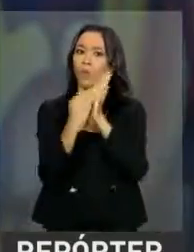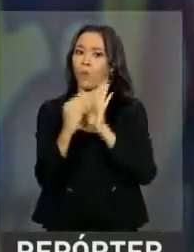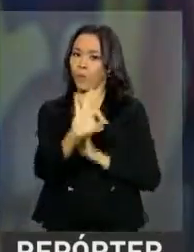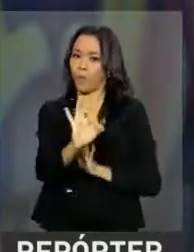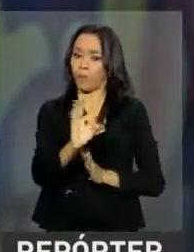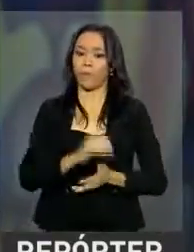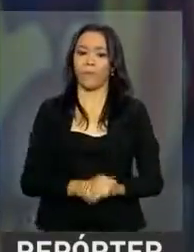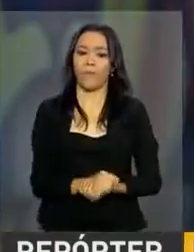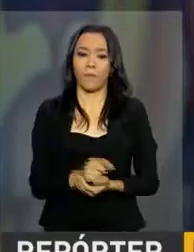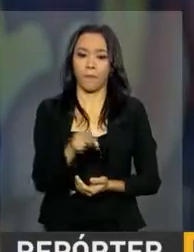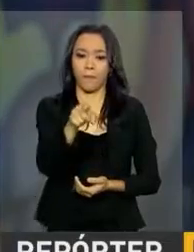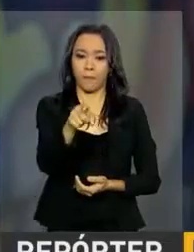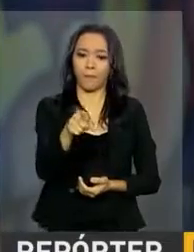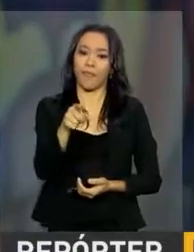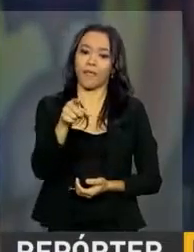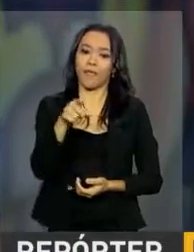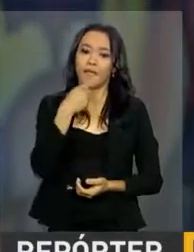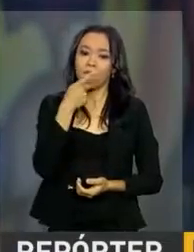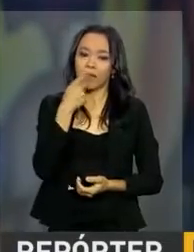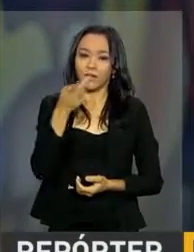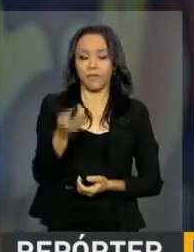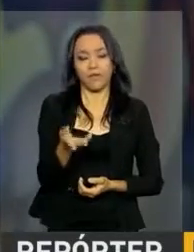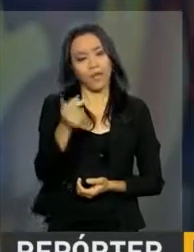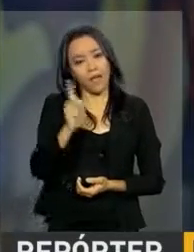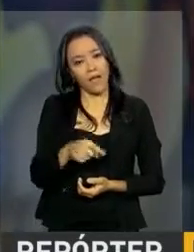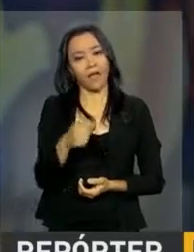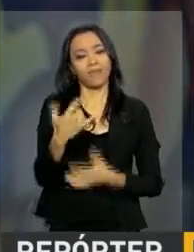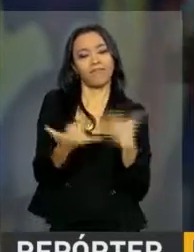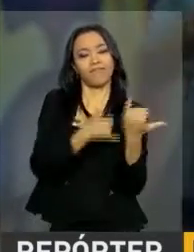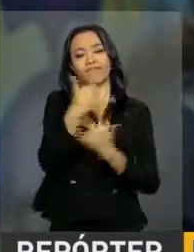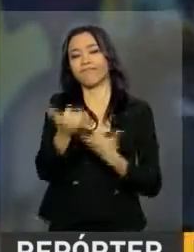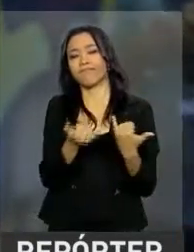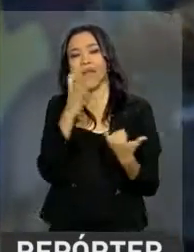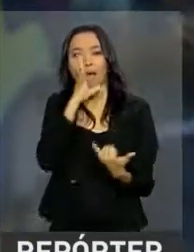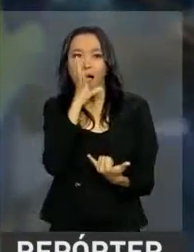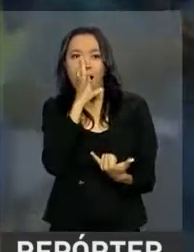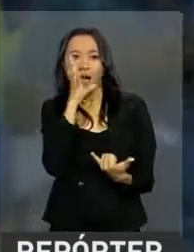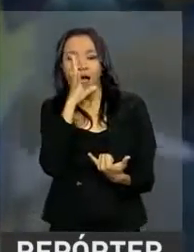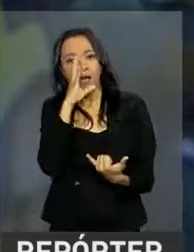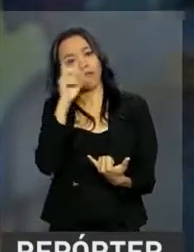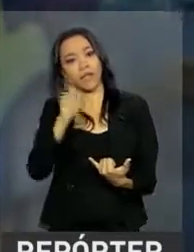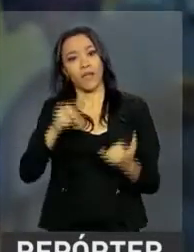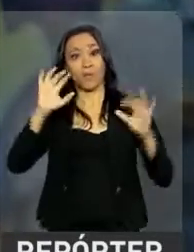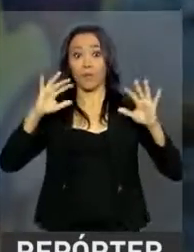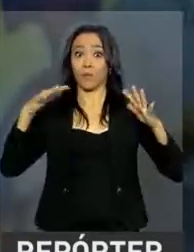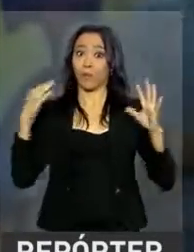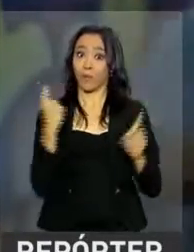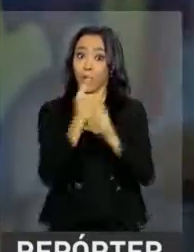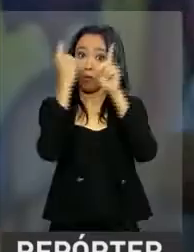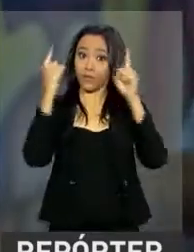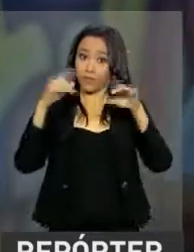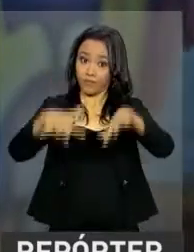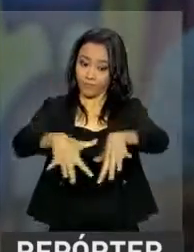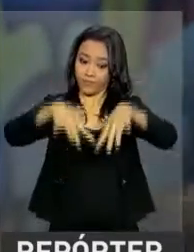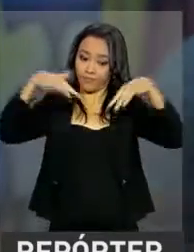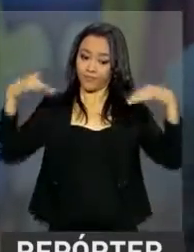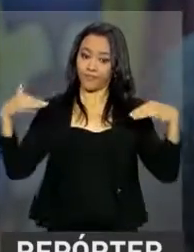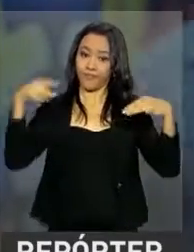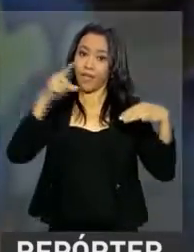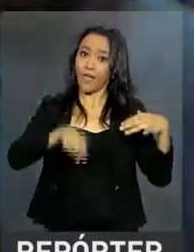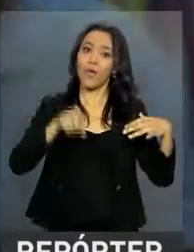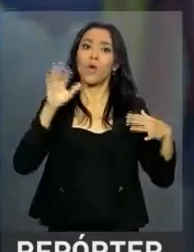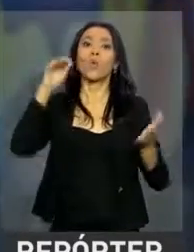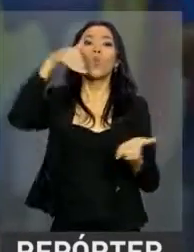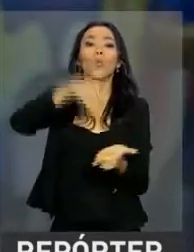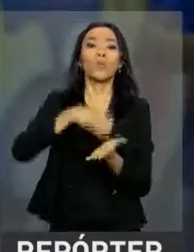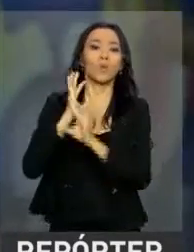Para dar esse caráter também mais lúdico, né, para o evento, embora o evento seja um evento que tenha a finalidade de fazer uma